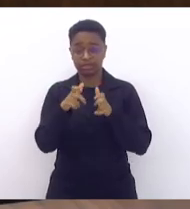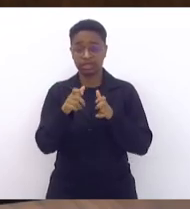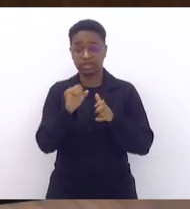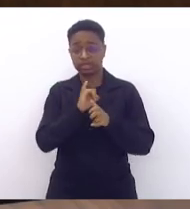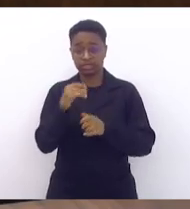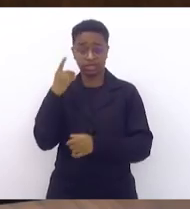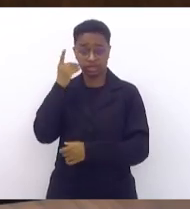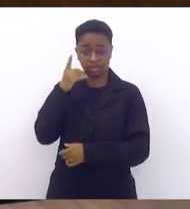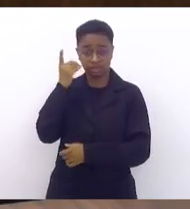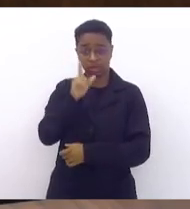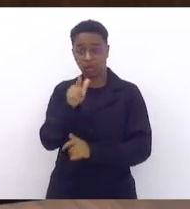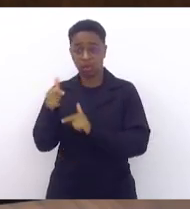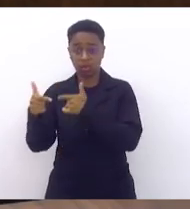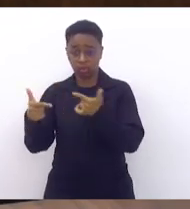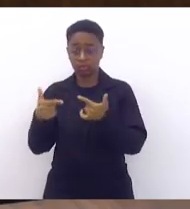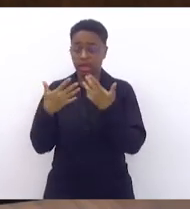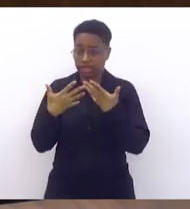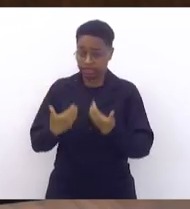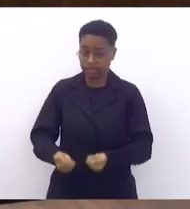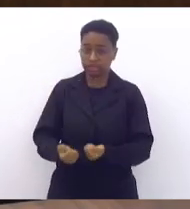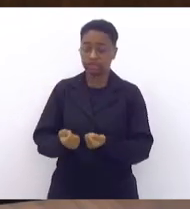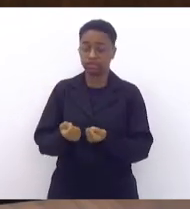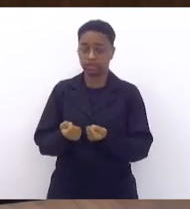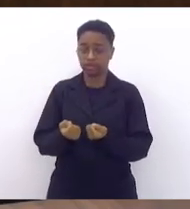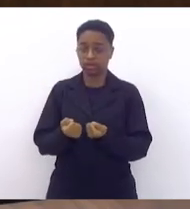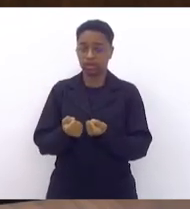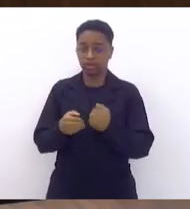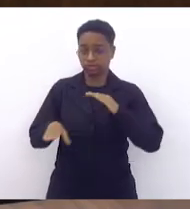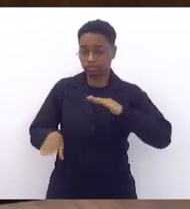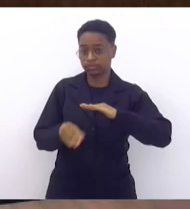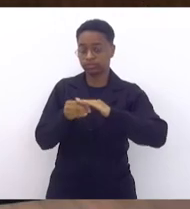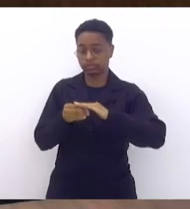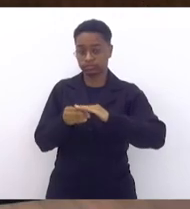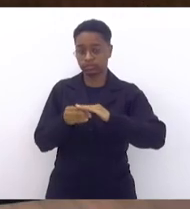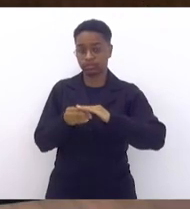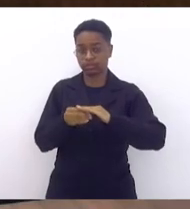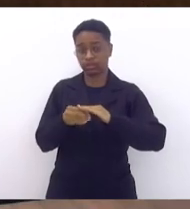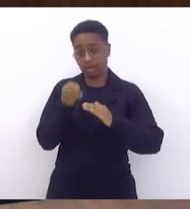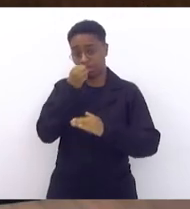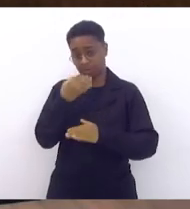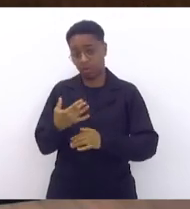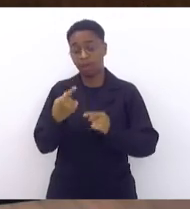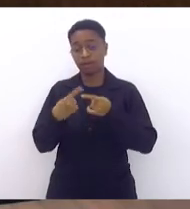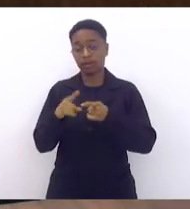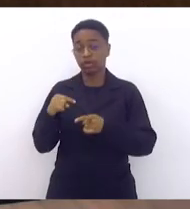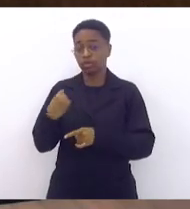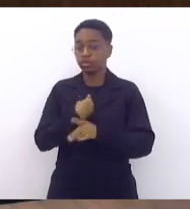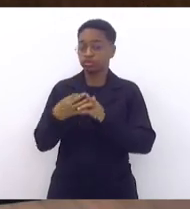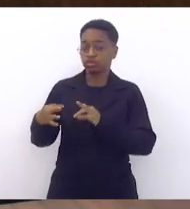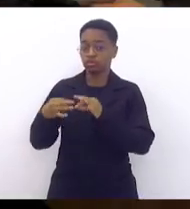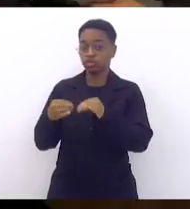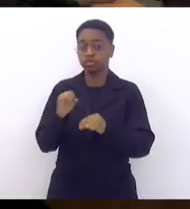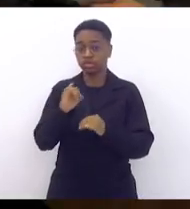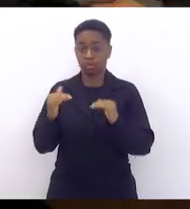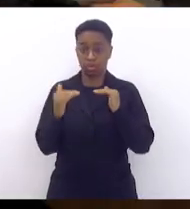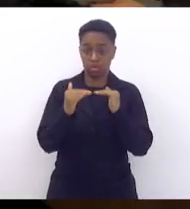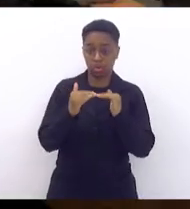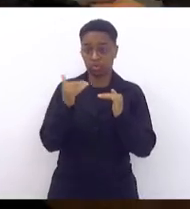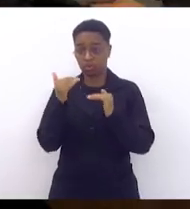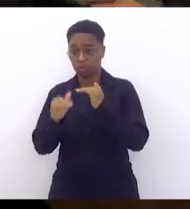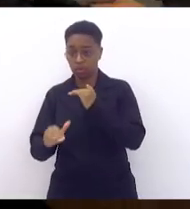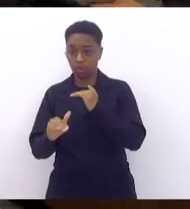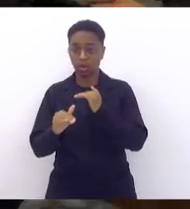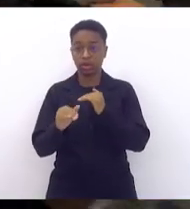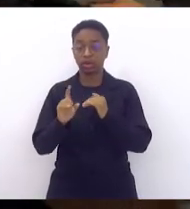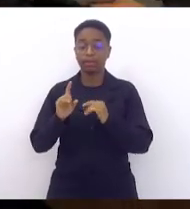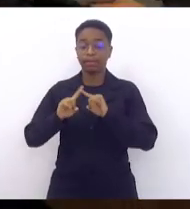bom. Nós todos, divergindo ou não, fomos eleitos e somos representantes do povo. Então, nos